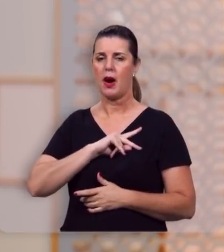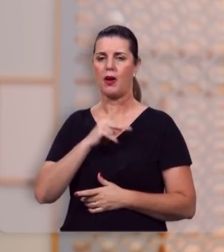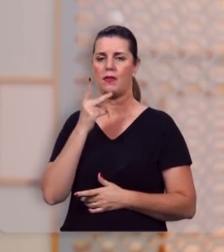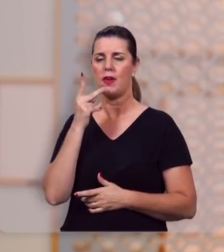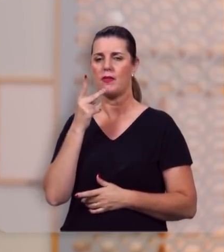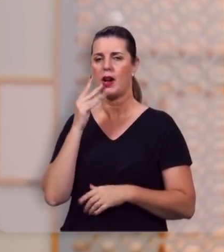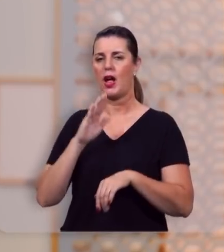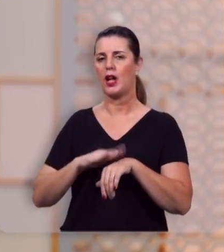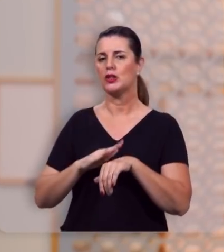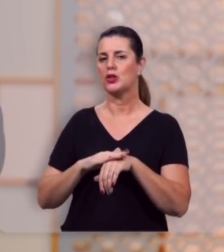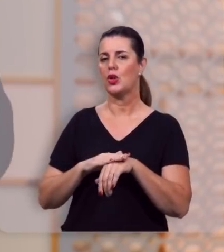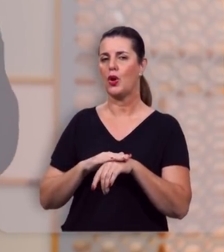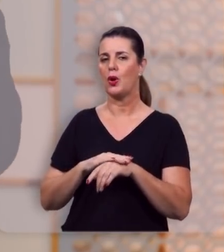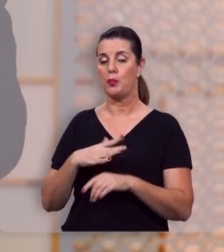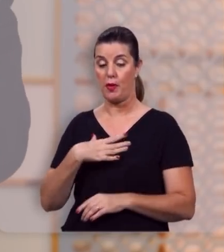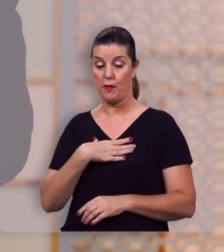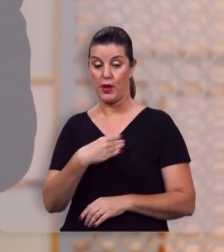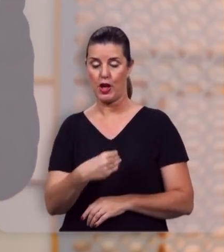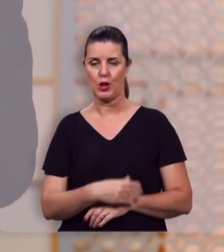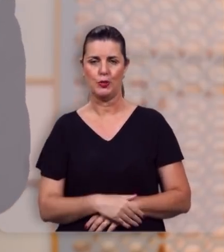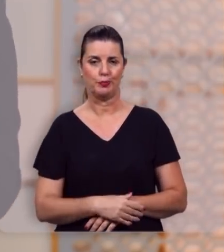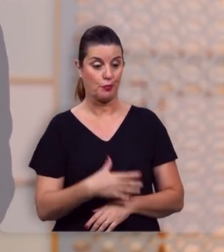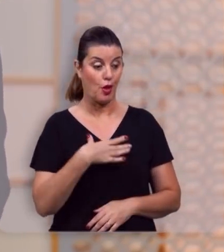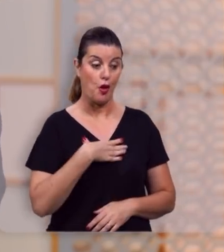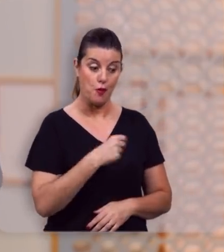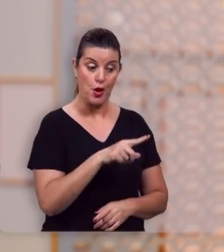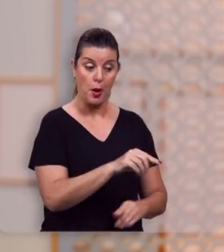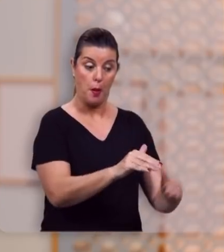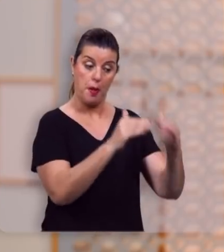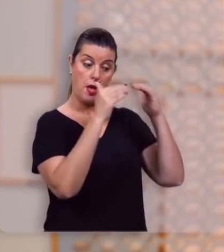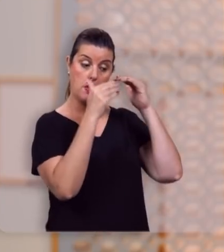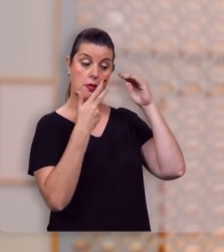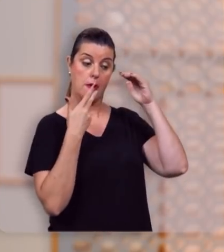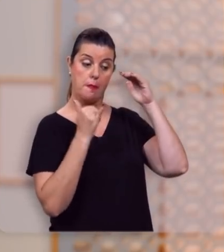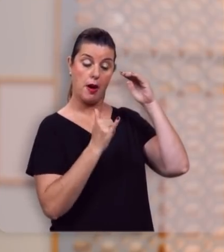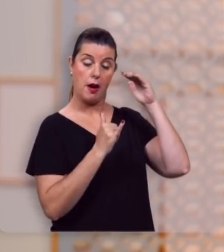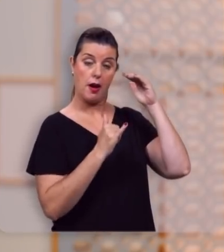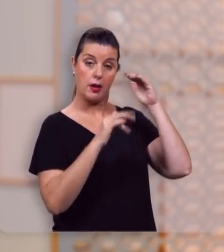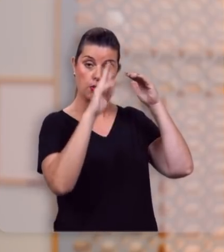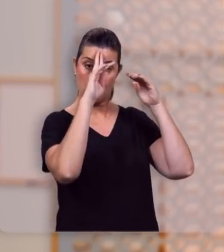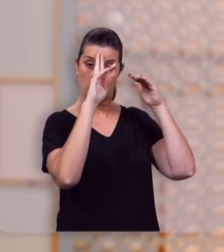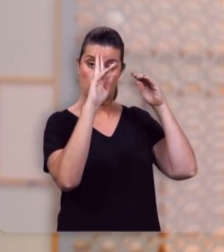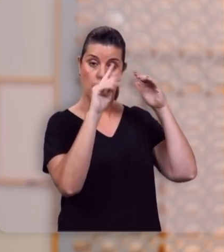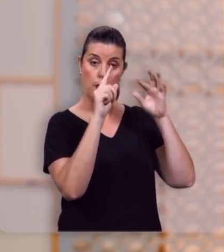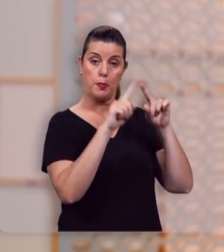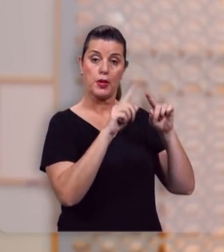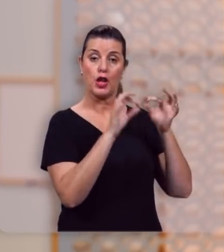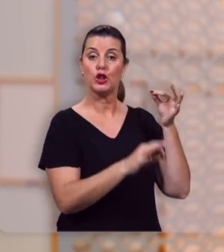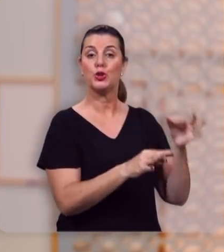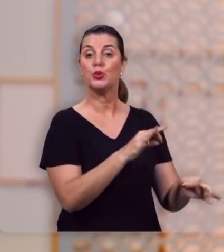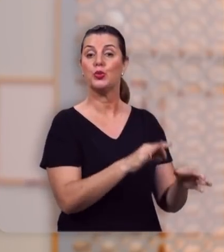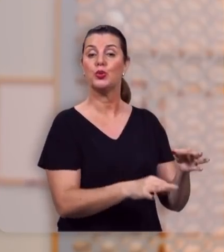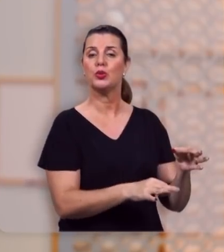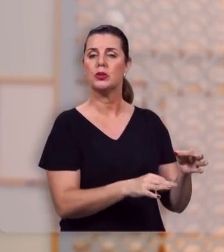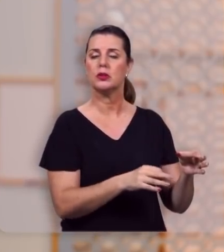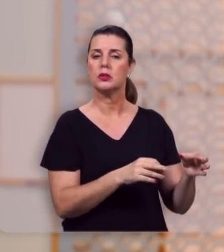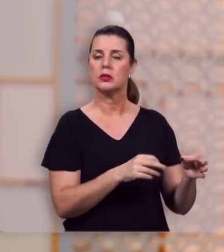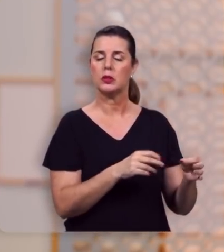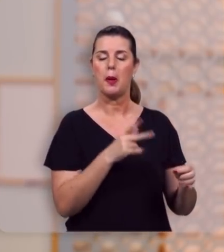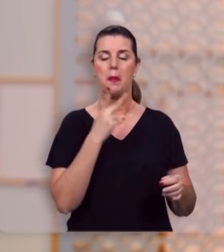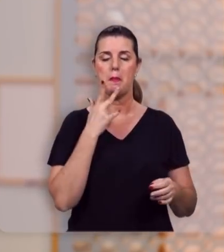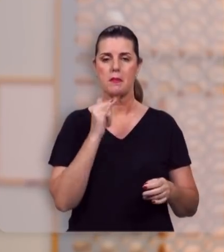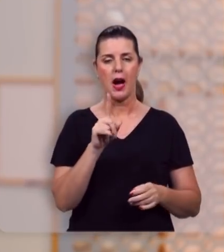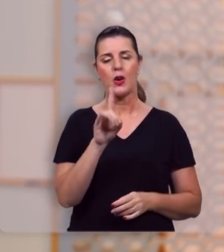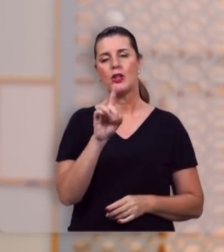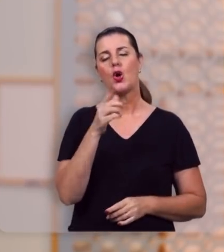dos filhos, e Paulo diz assim, filhos, obedecei a vossos pais no Senhor, pois isto é justo. A palavra pais aqui